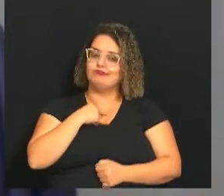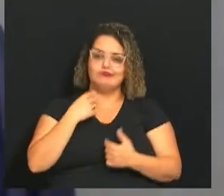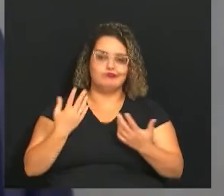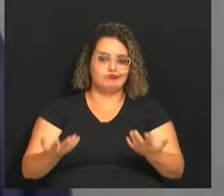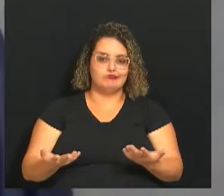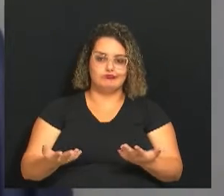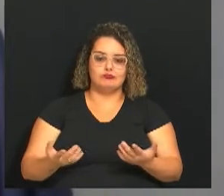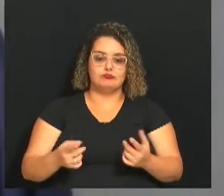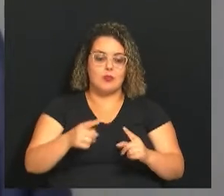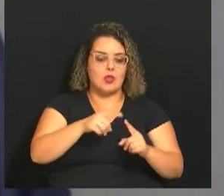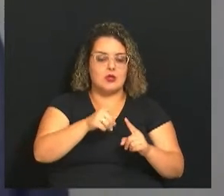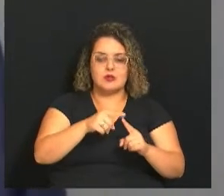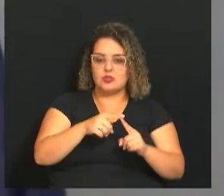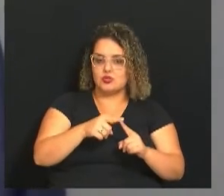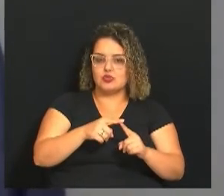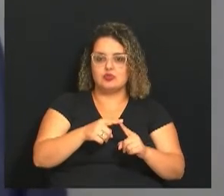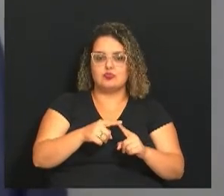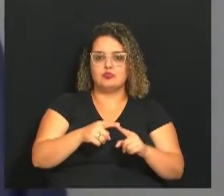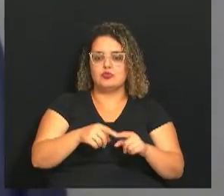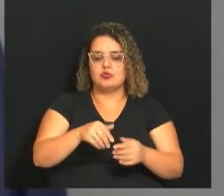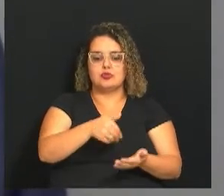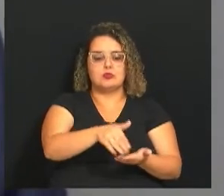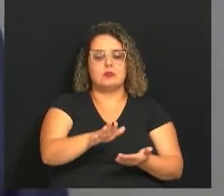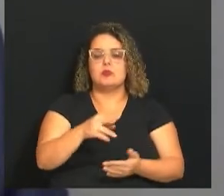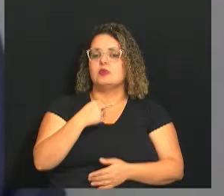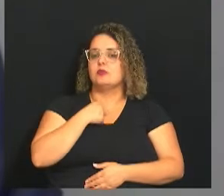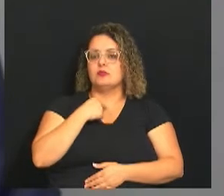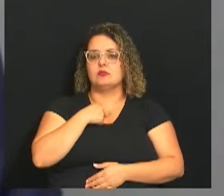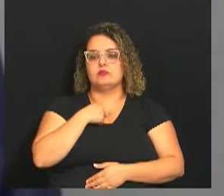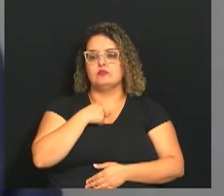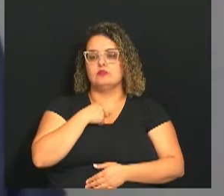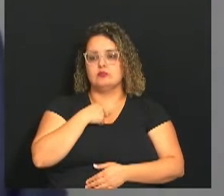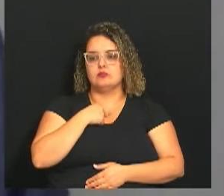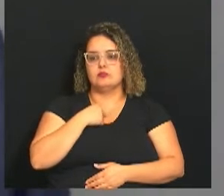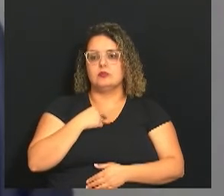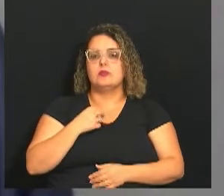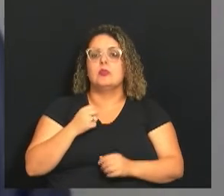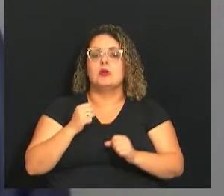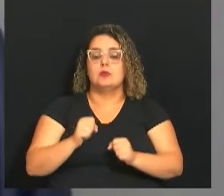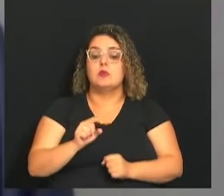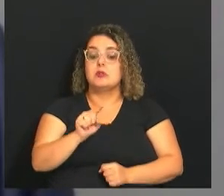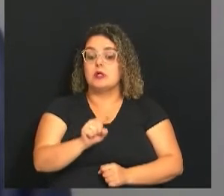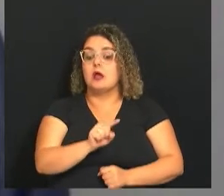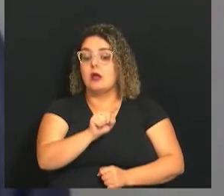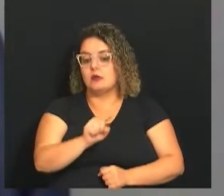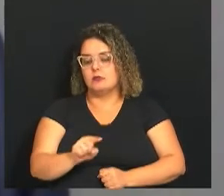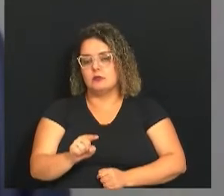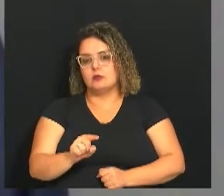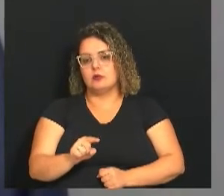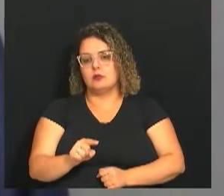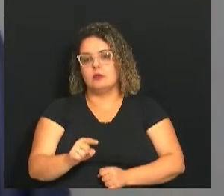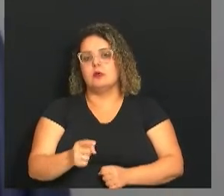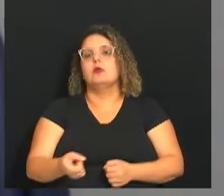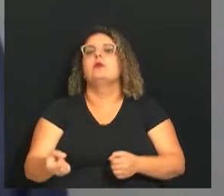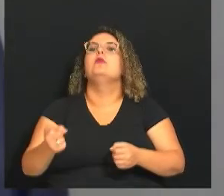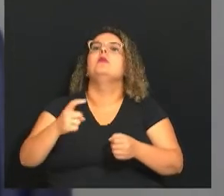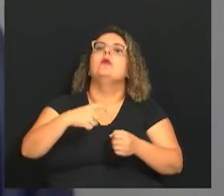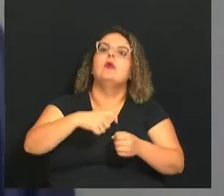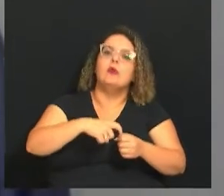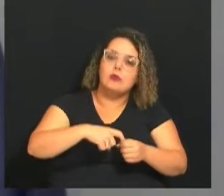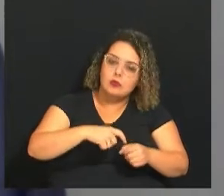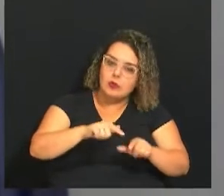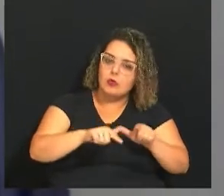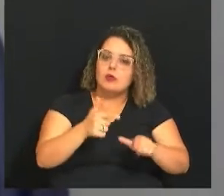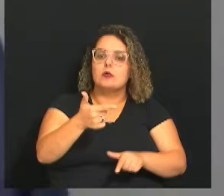não é permitida. Você faz a demissão sem justa causa, essa demissão pode ser anulada e o funcionário ser reintegrado ao trabalho para